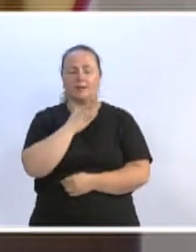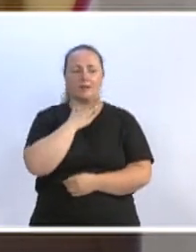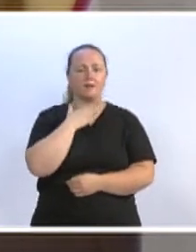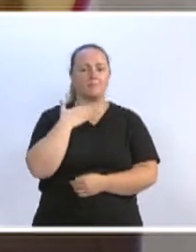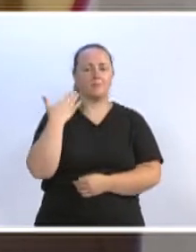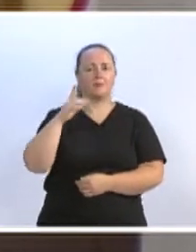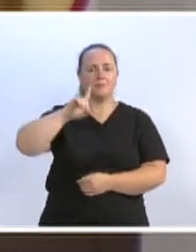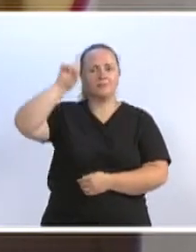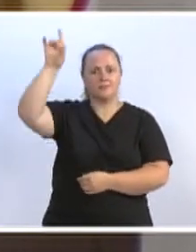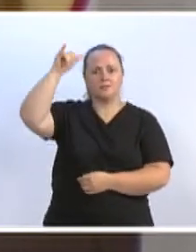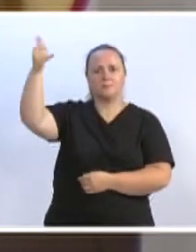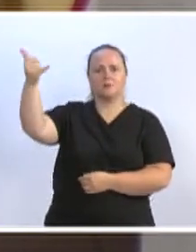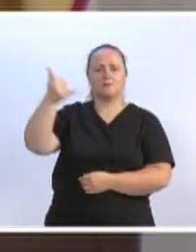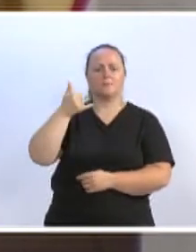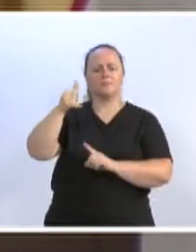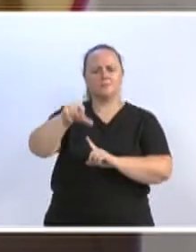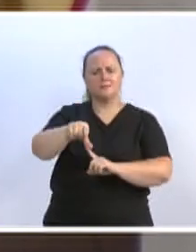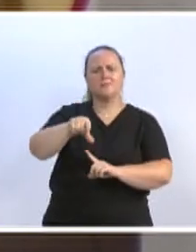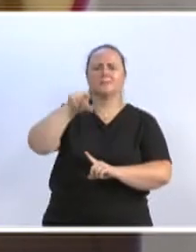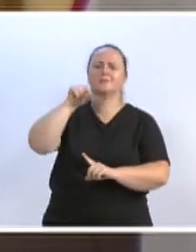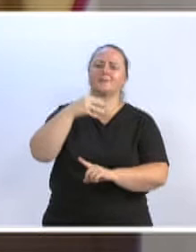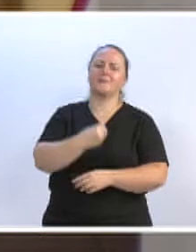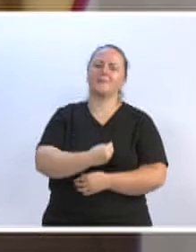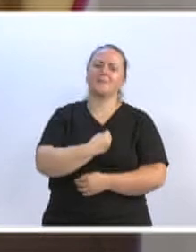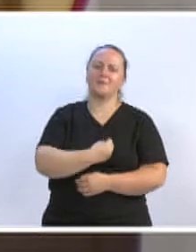diz Deus, escolha a vida.